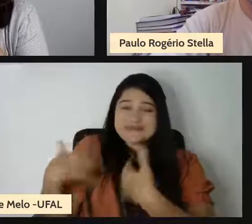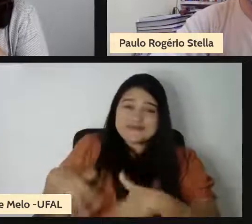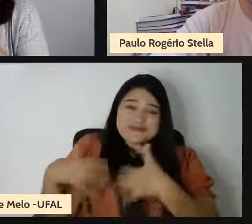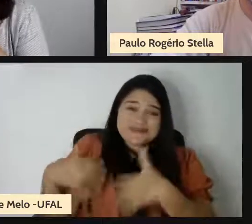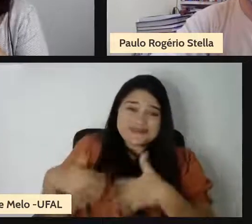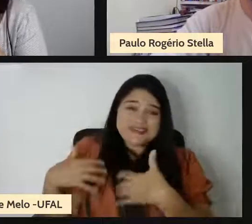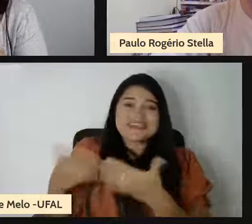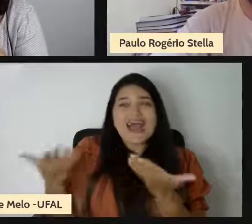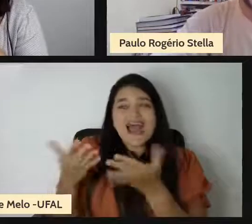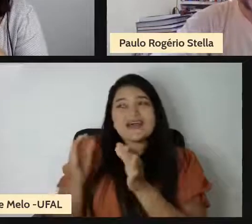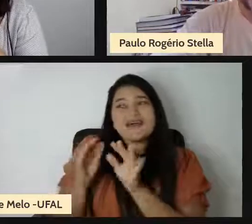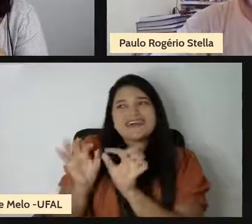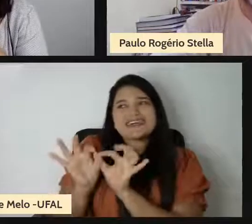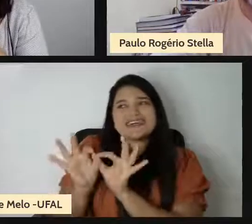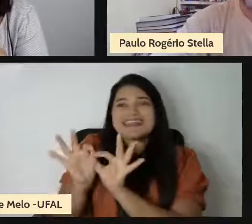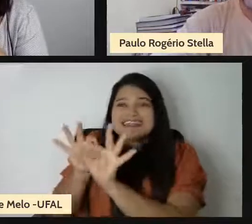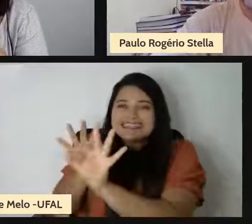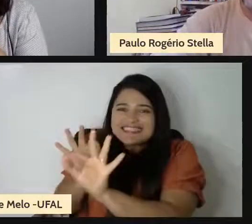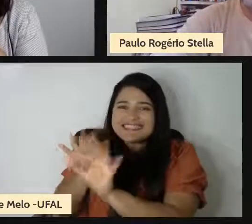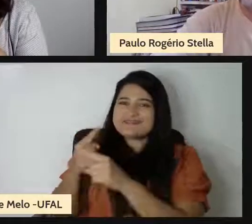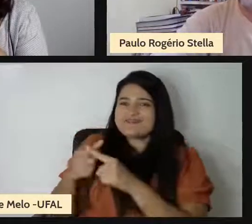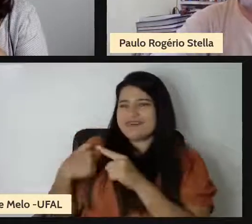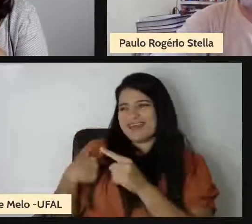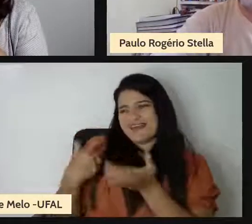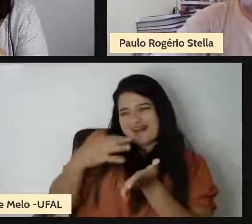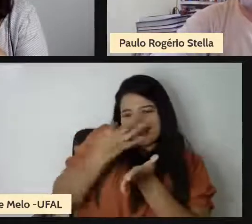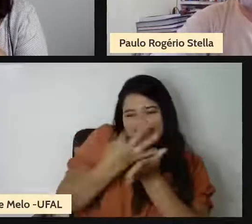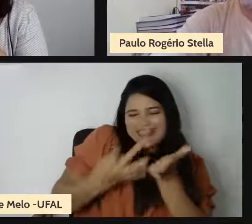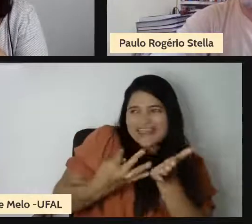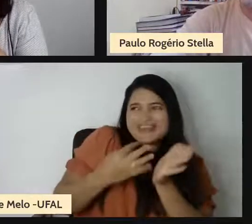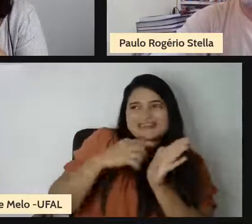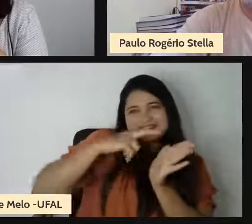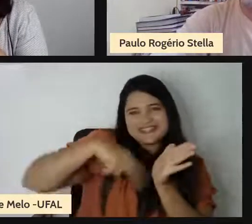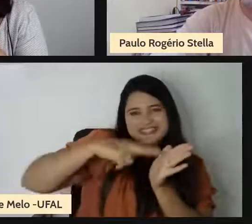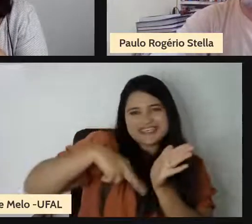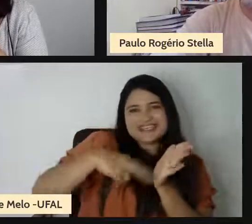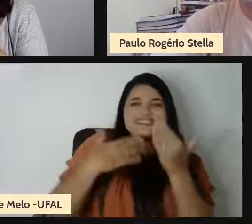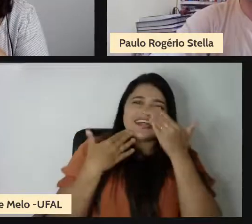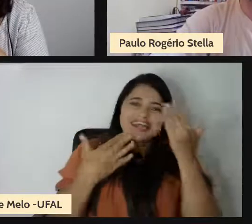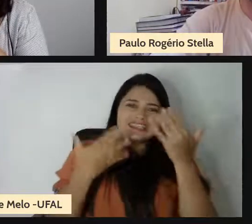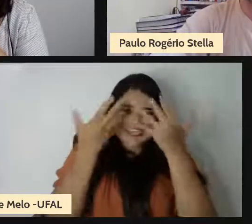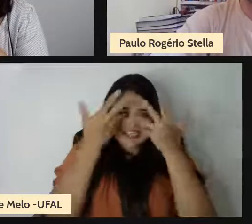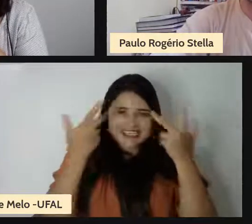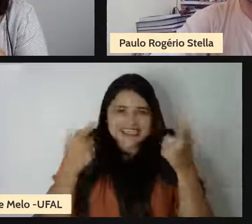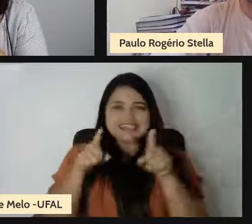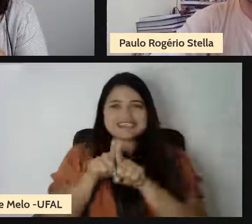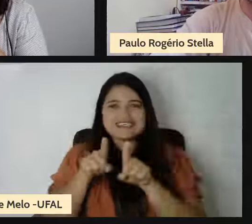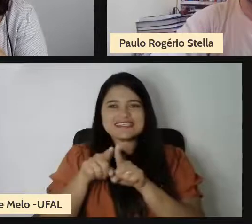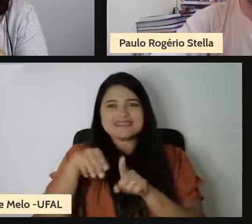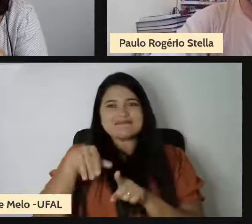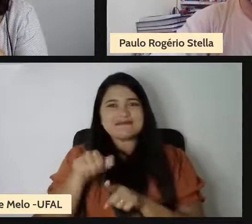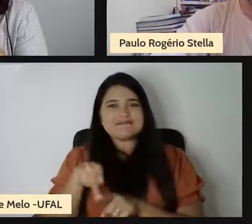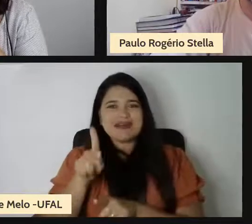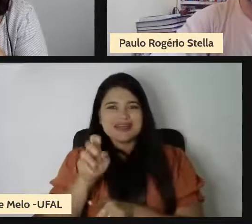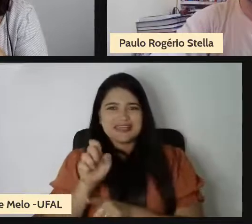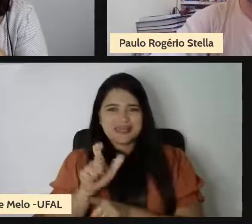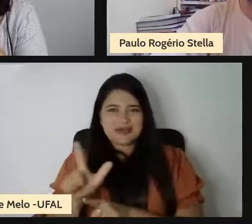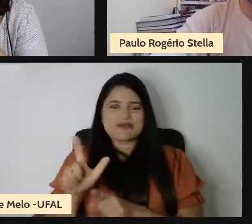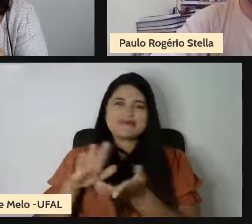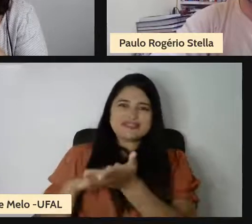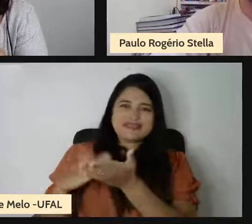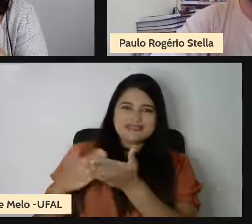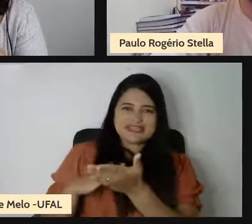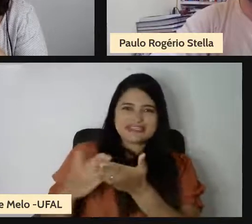mais distante, com seus textos. Agradecer a Denise e o Michael e toda a organização do Carlos, toda a